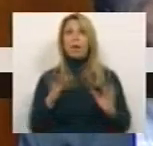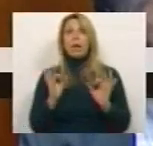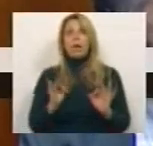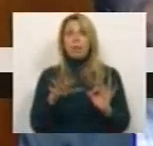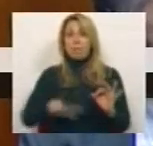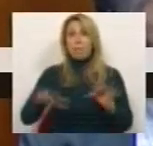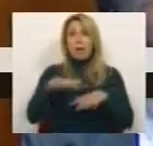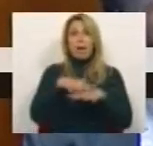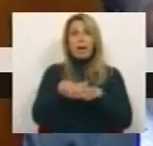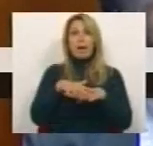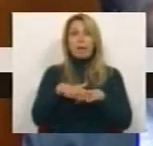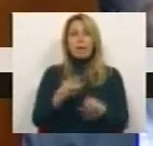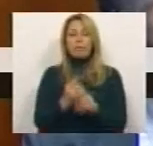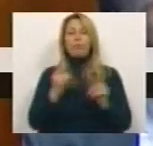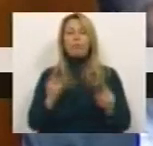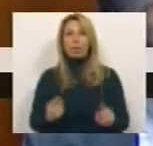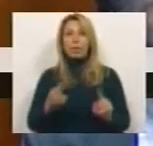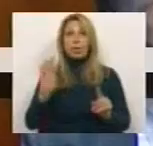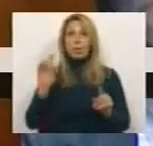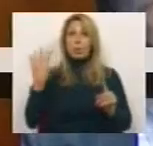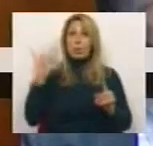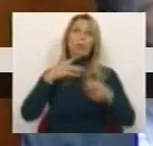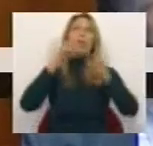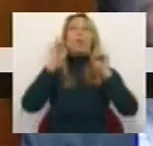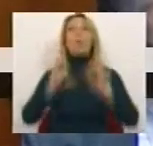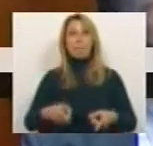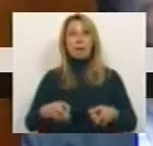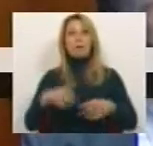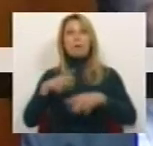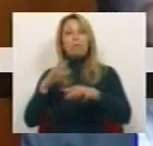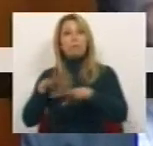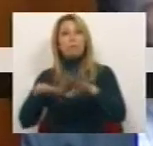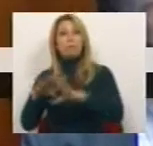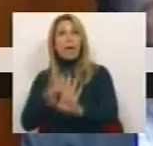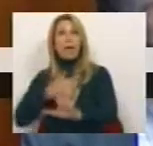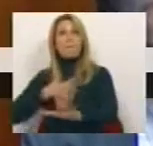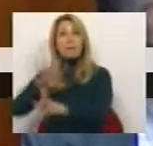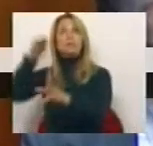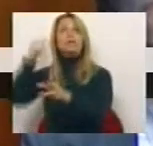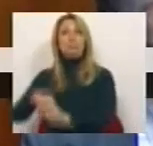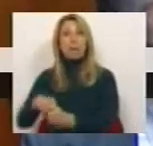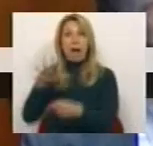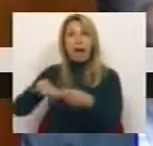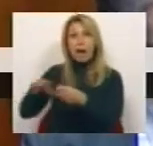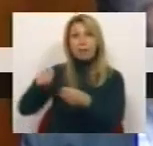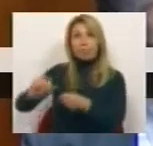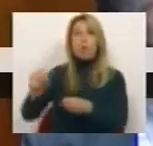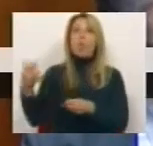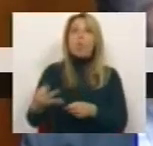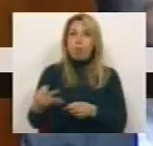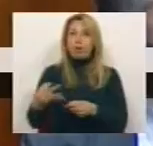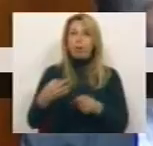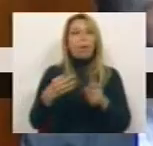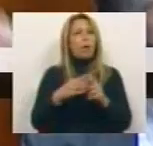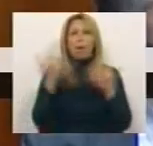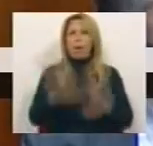dimensão da rede. Porque a partir do momento em que passa a ser operador interno da área metropolitana do Porto, não tem limitações para que essa mesma rede seja